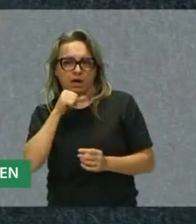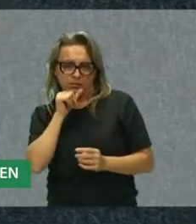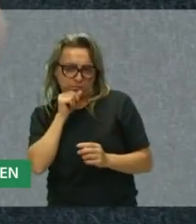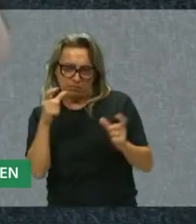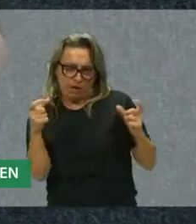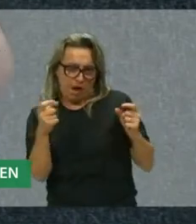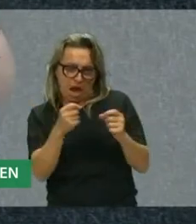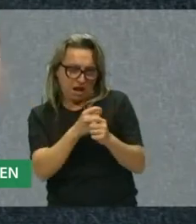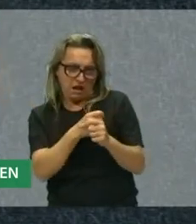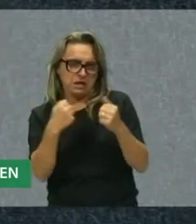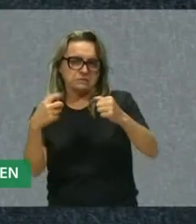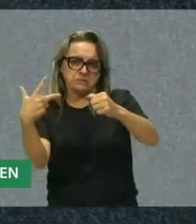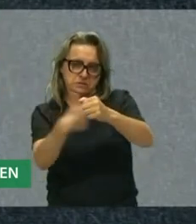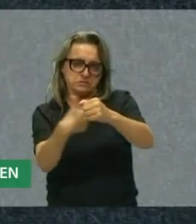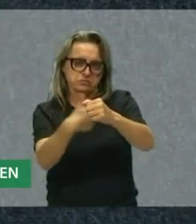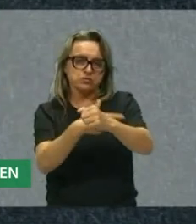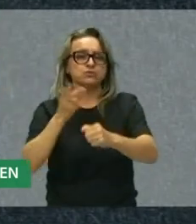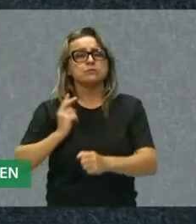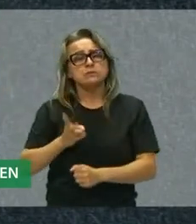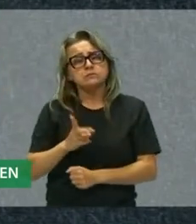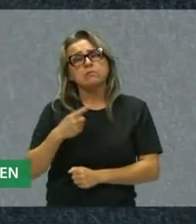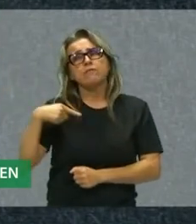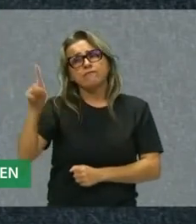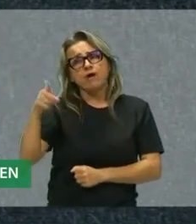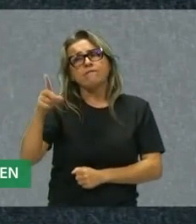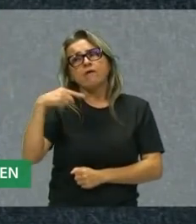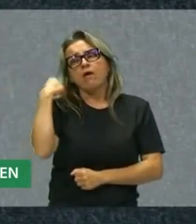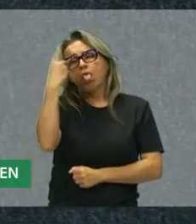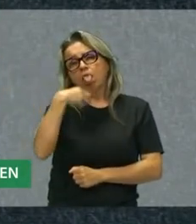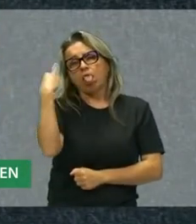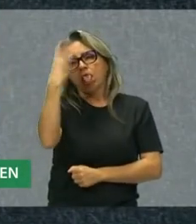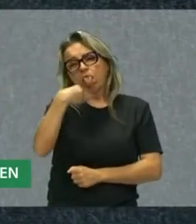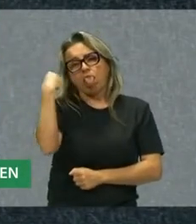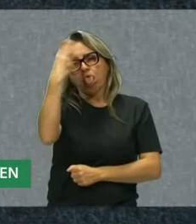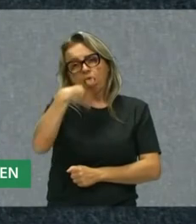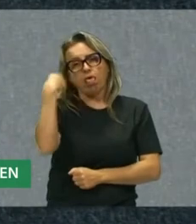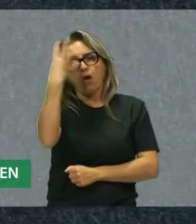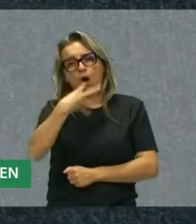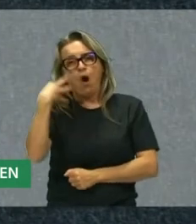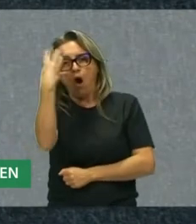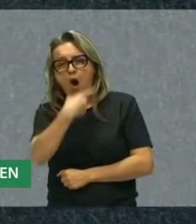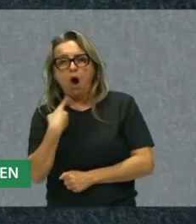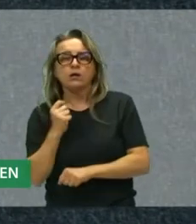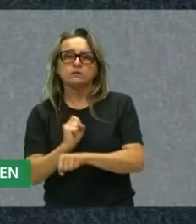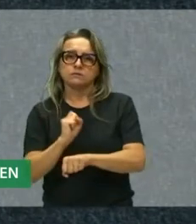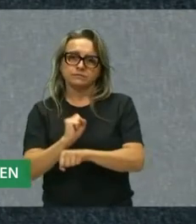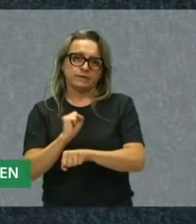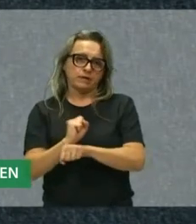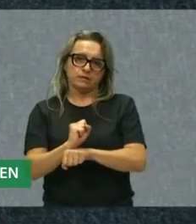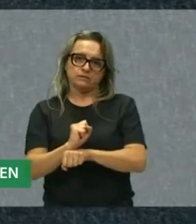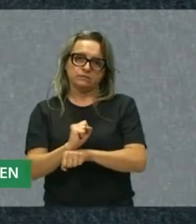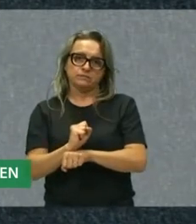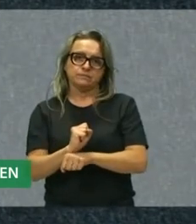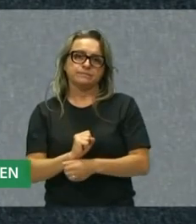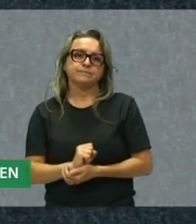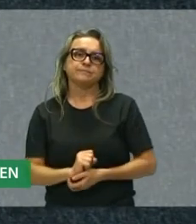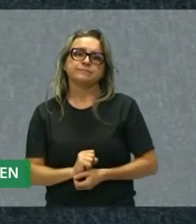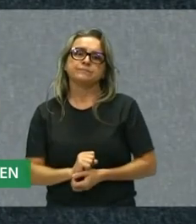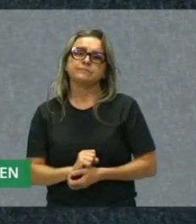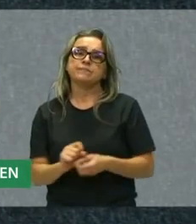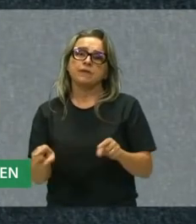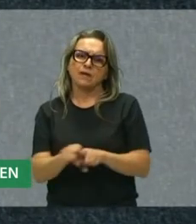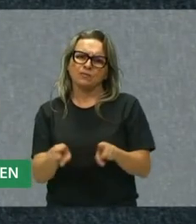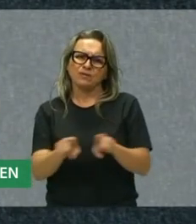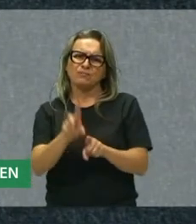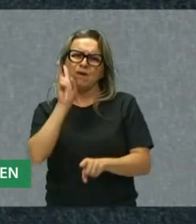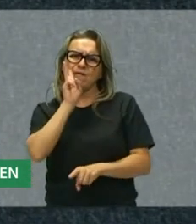cirurgia, tarará, tarará. Então, cada vez que vai lá, são horas e horas esperando, é um déficit, é claro o que está acontecendo ali, né? E eu presenciei outra coisa também, presenciei